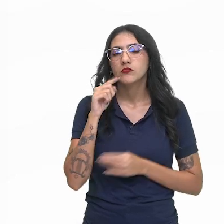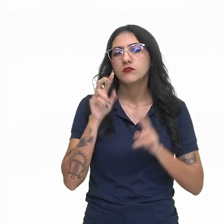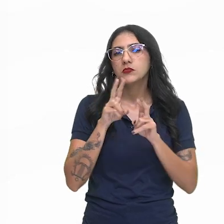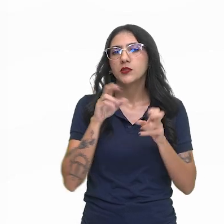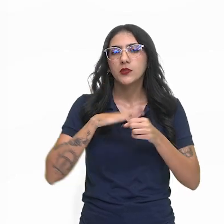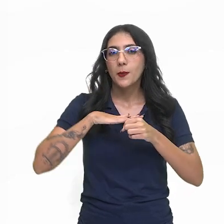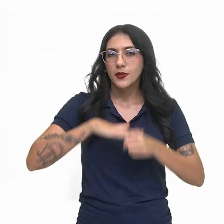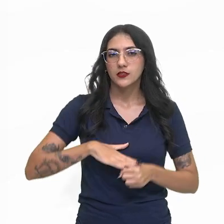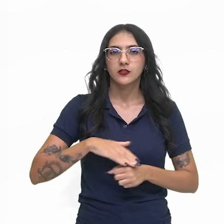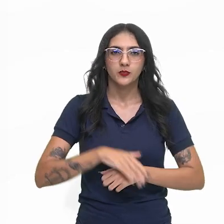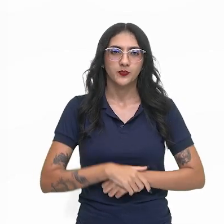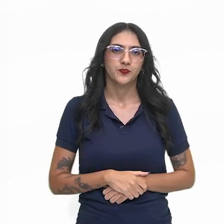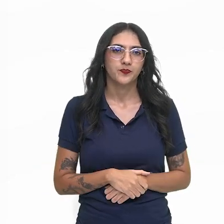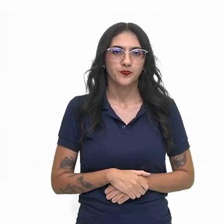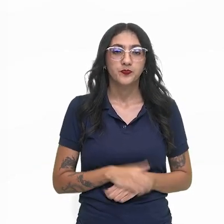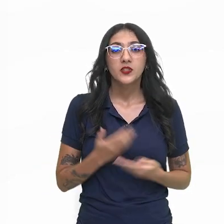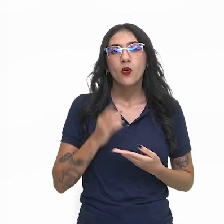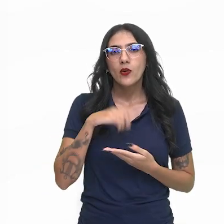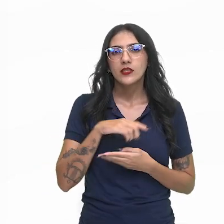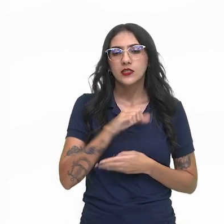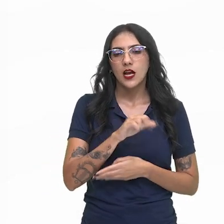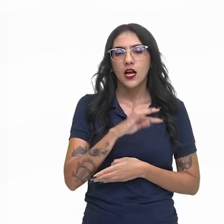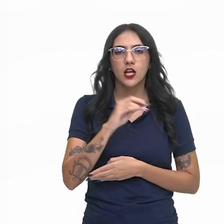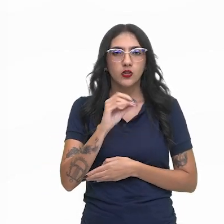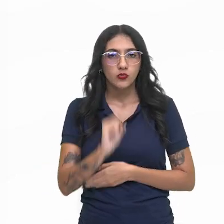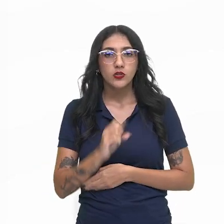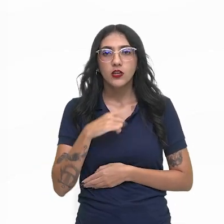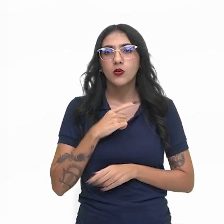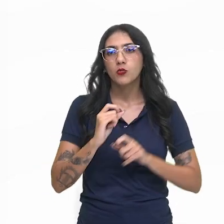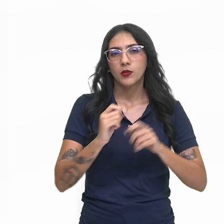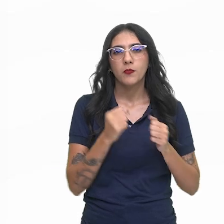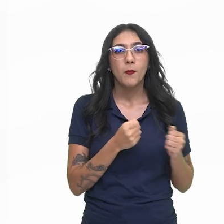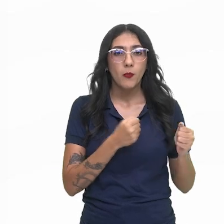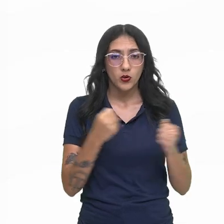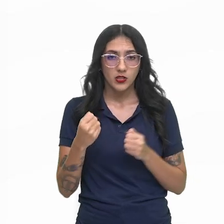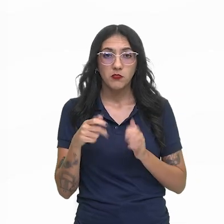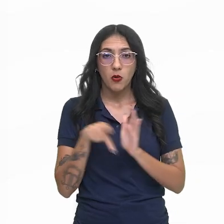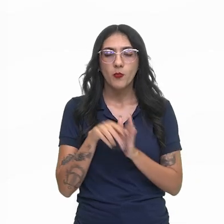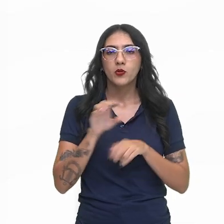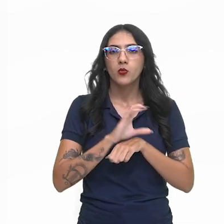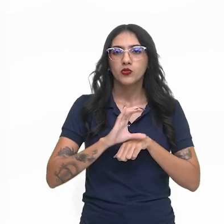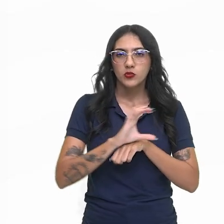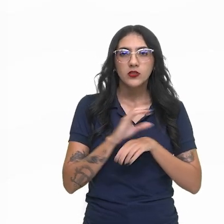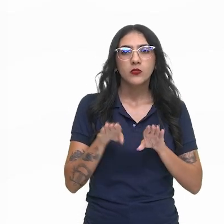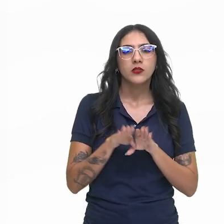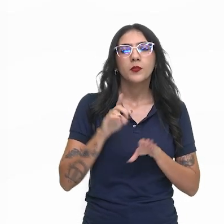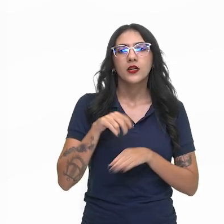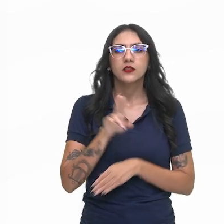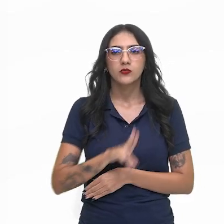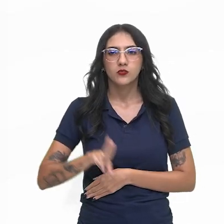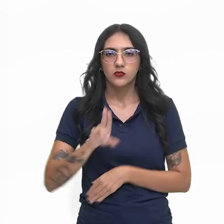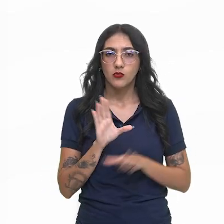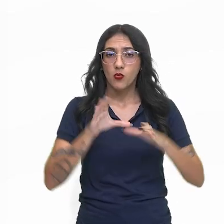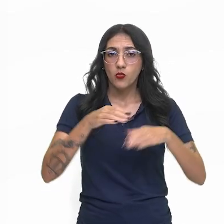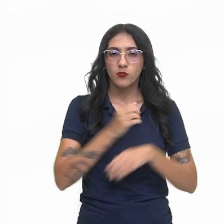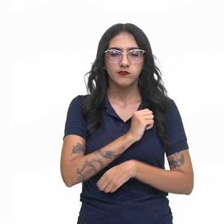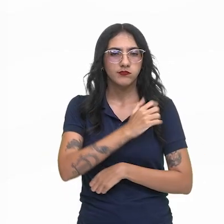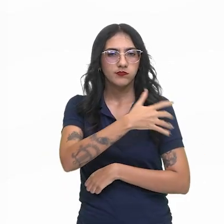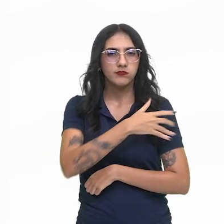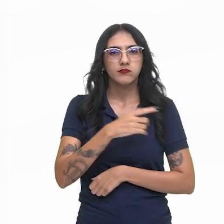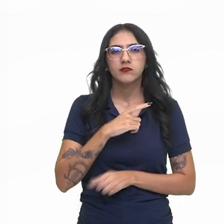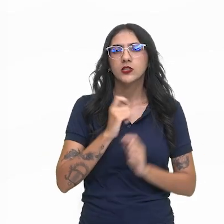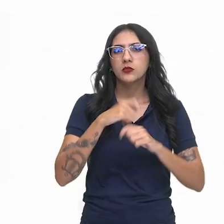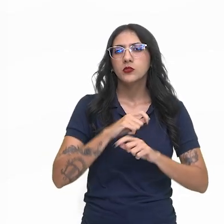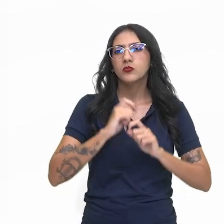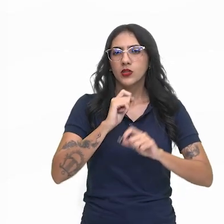Os atos institucionais foram decretos com poder de constituição e foram utilizados pelos militares para